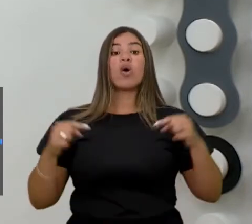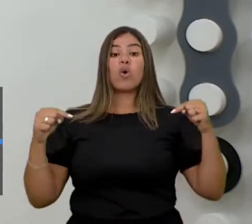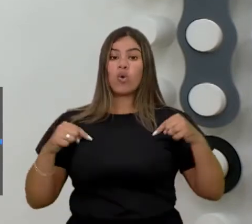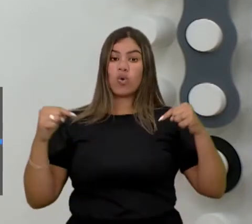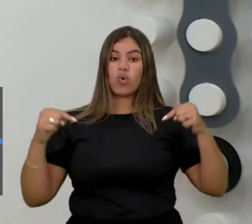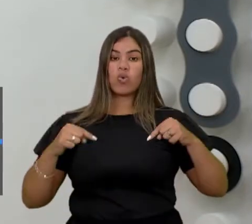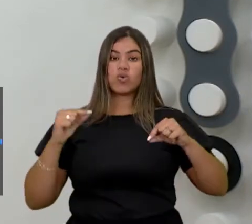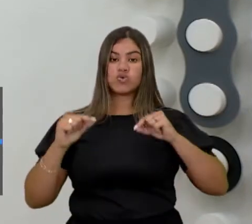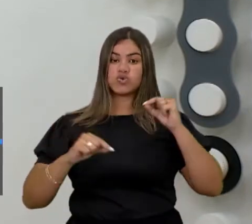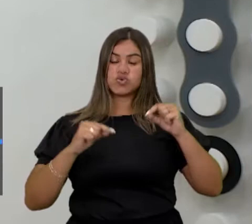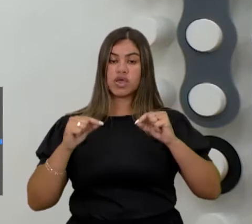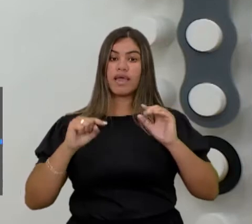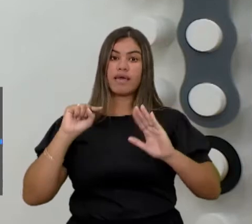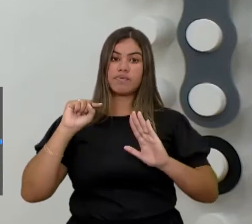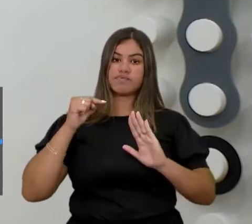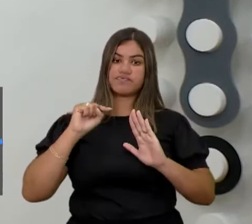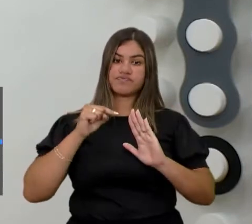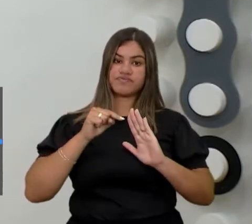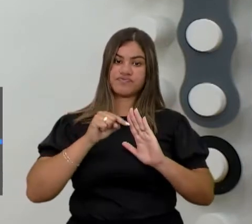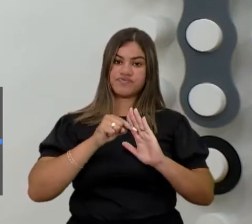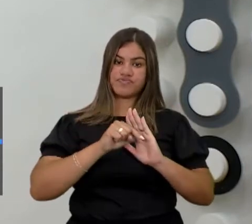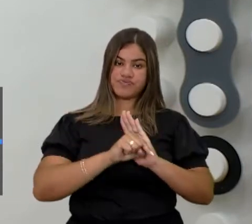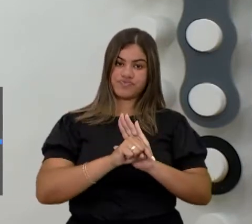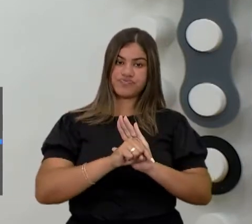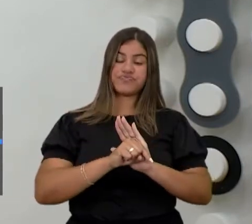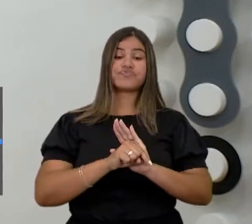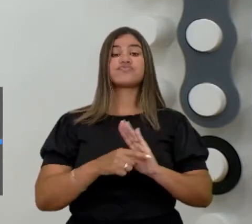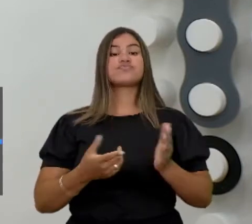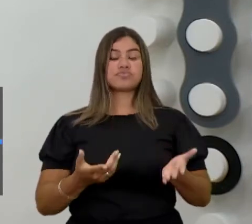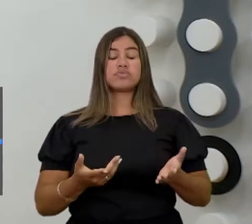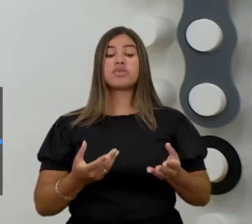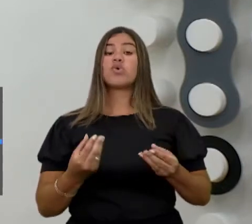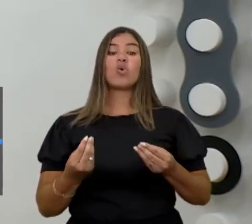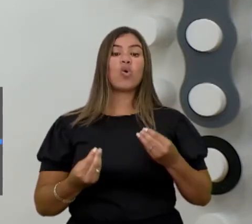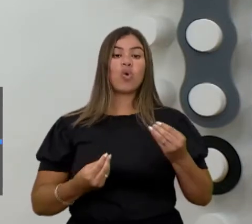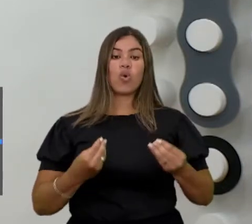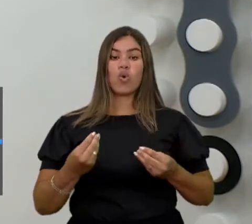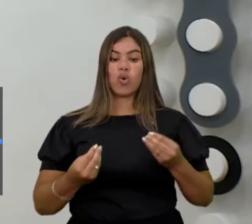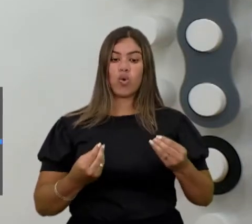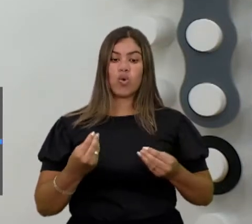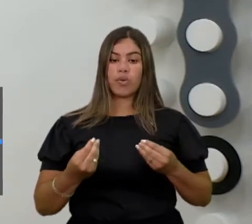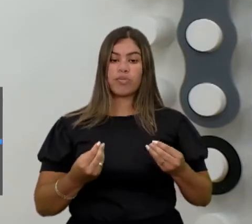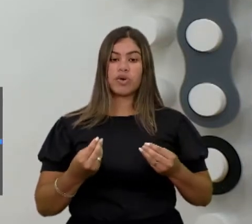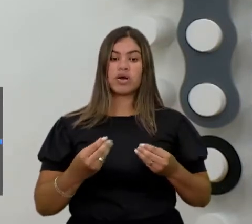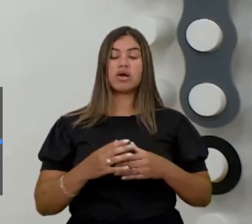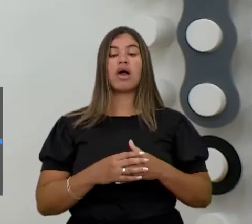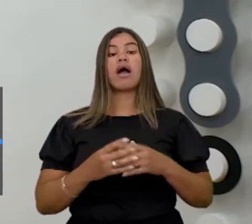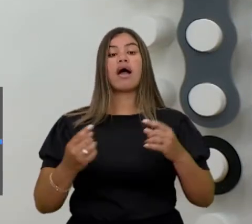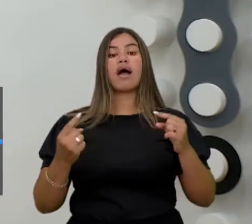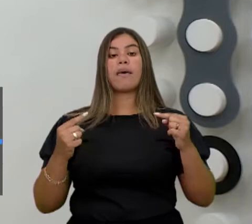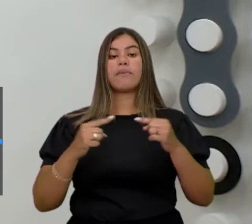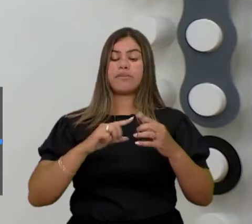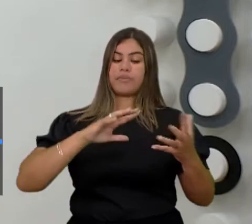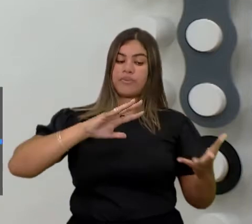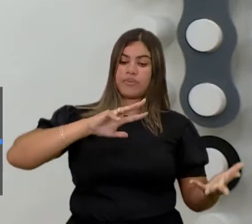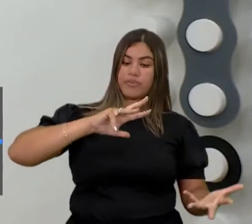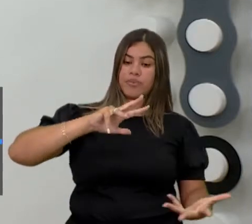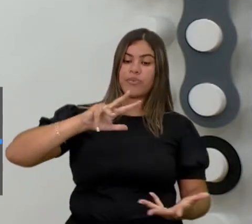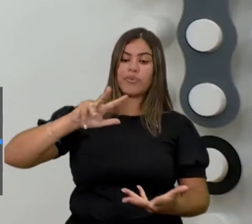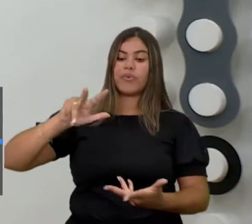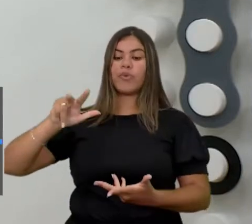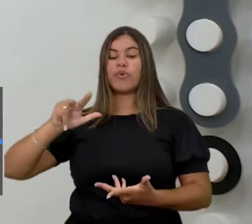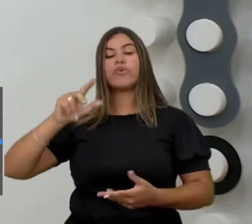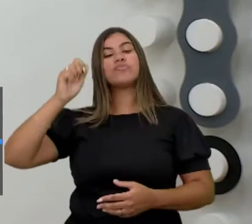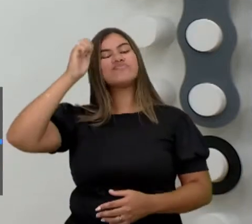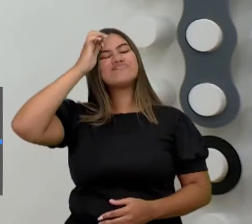aprofundar um pouco o assunto, né, levando para, né, o surgimento do universo, aquelas teorias, né,